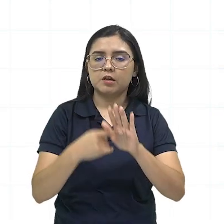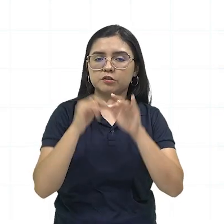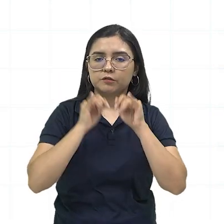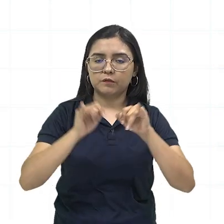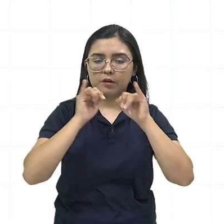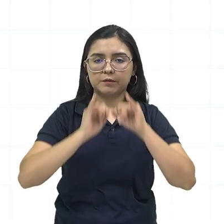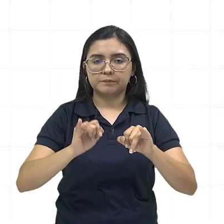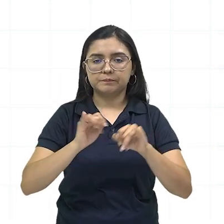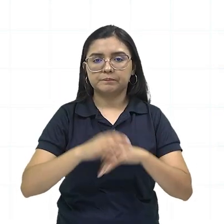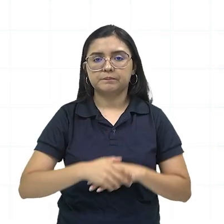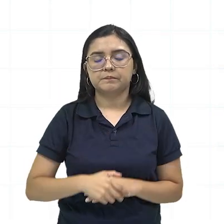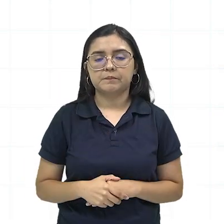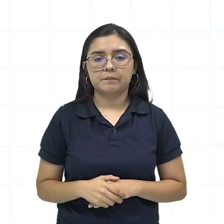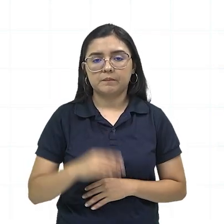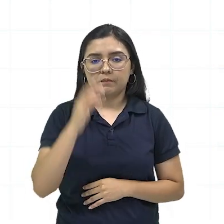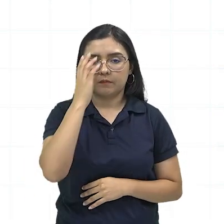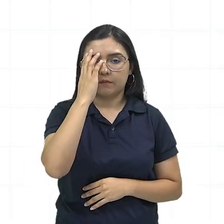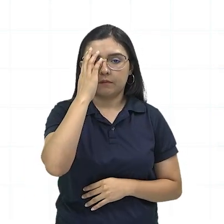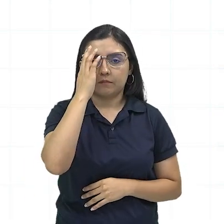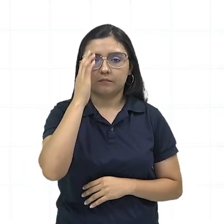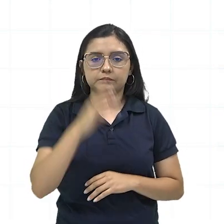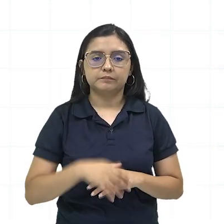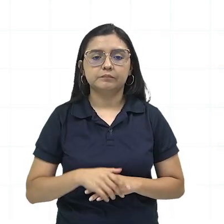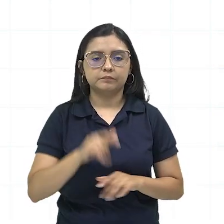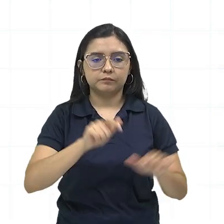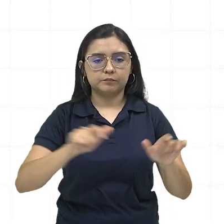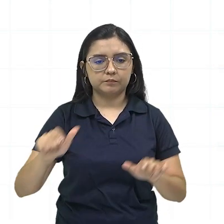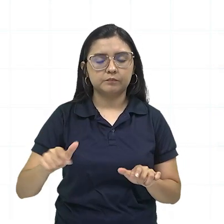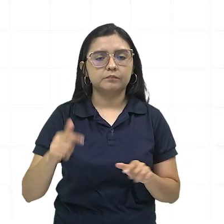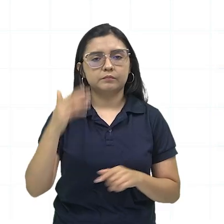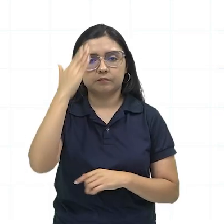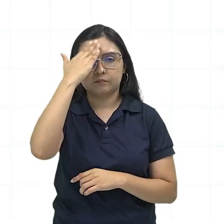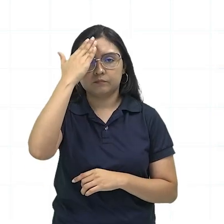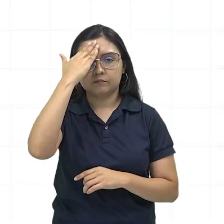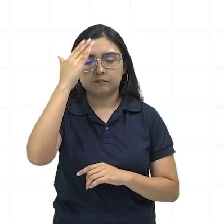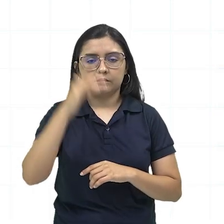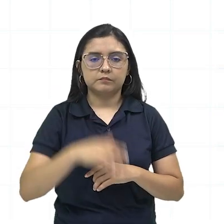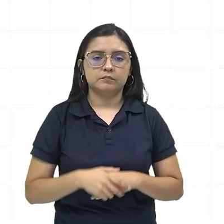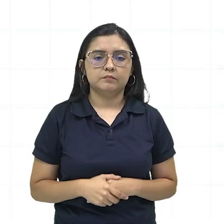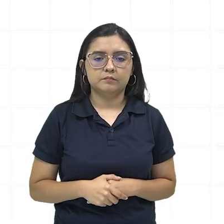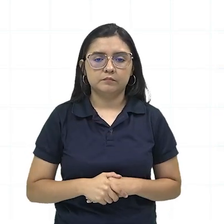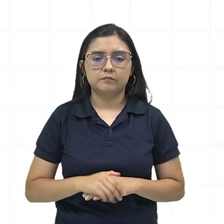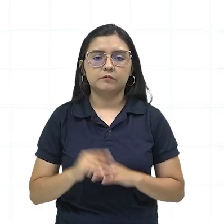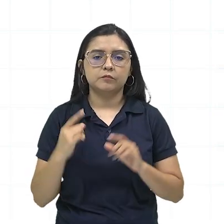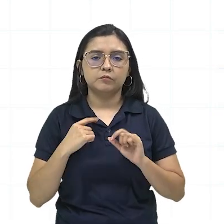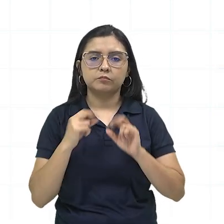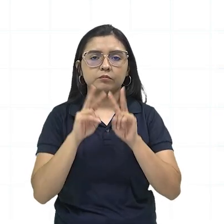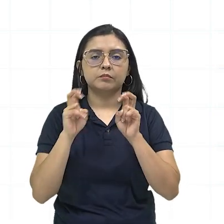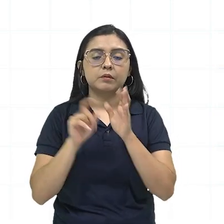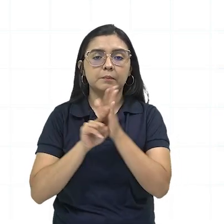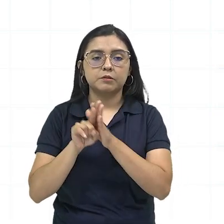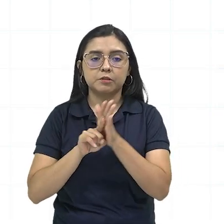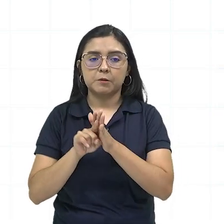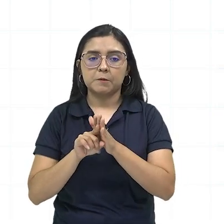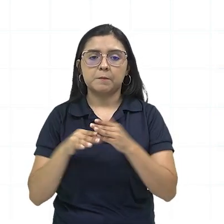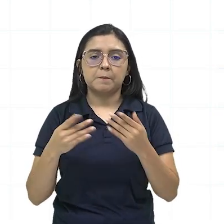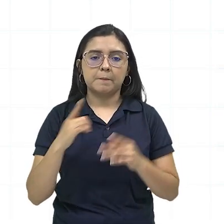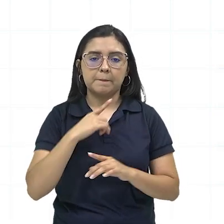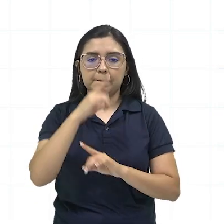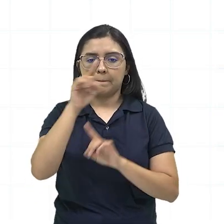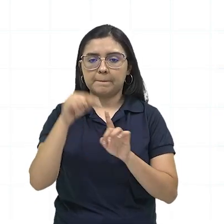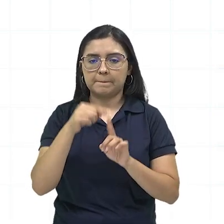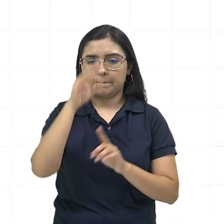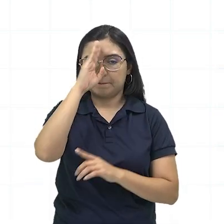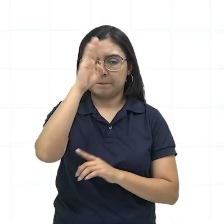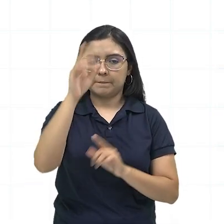né, fazer com que todos se tornem cientes daquilo que está sendo pesquisado. Então, eles têm como objetivo